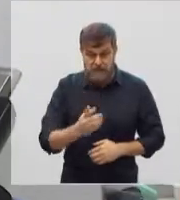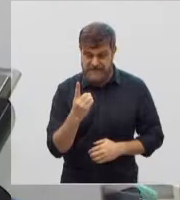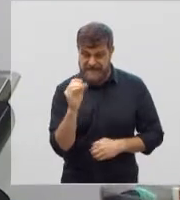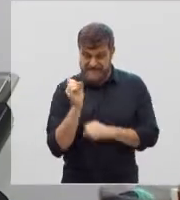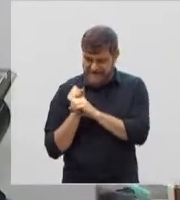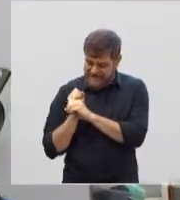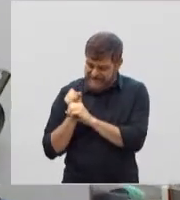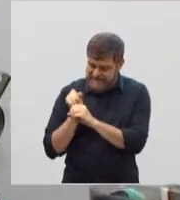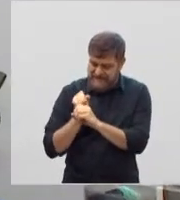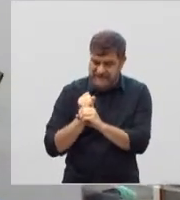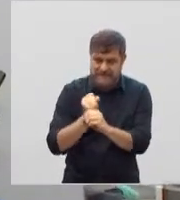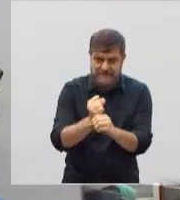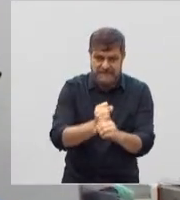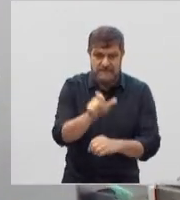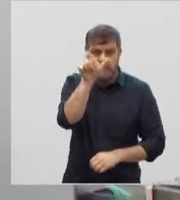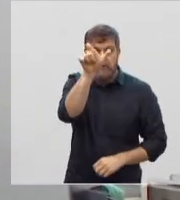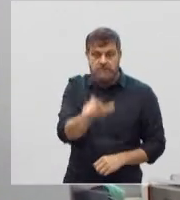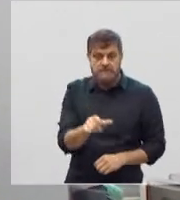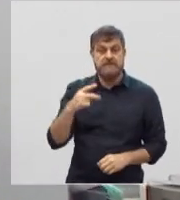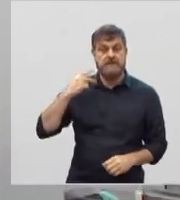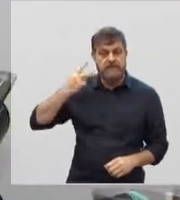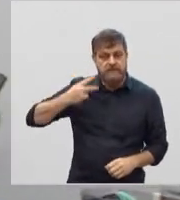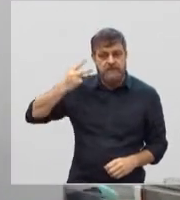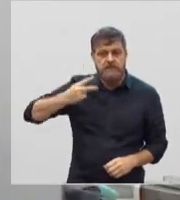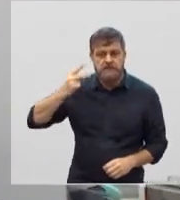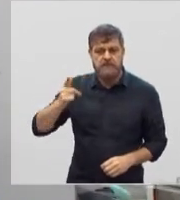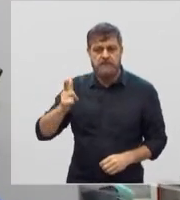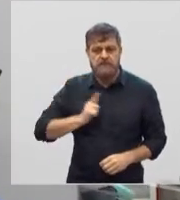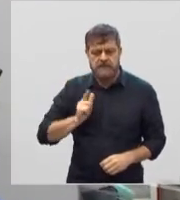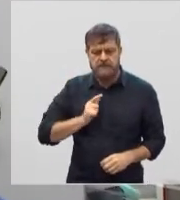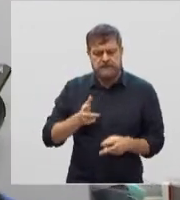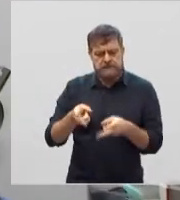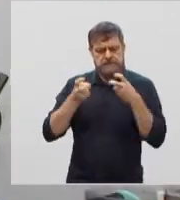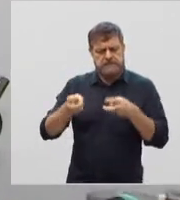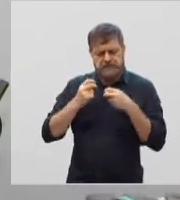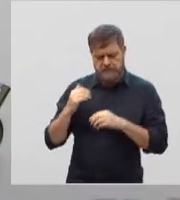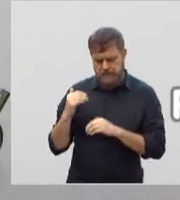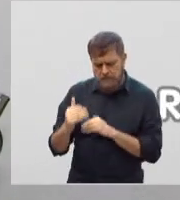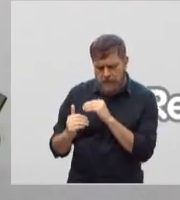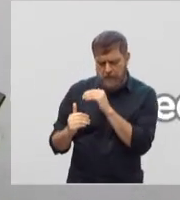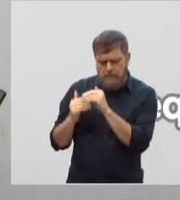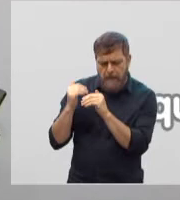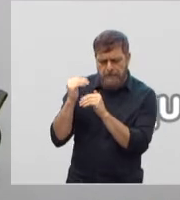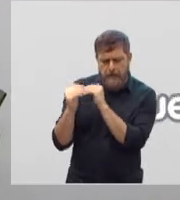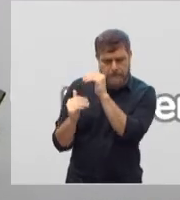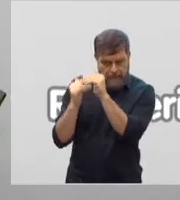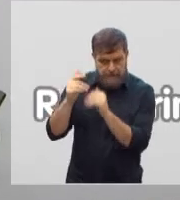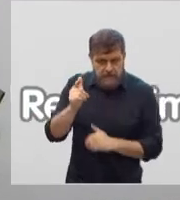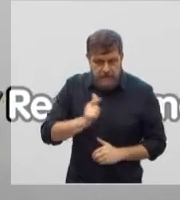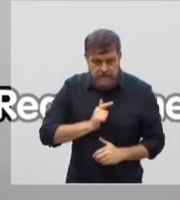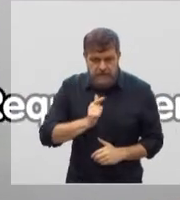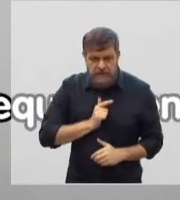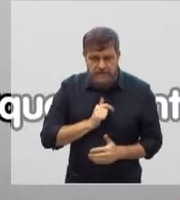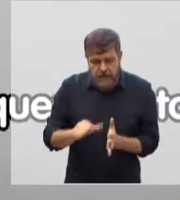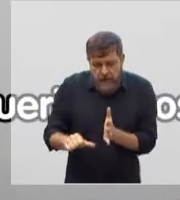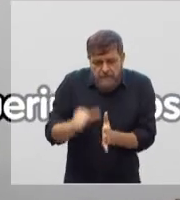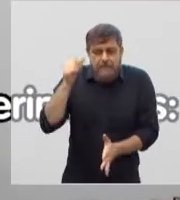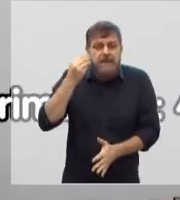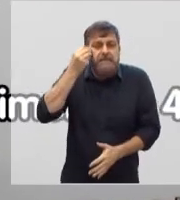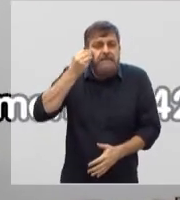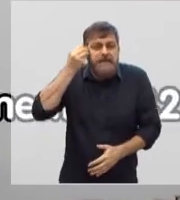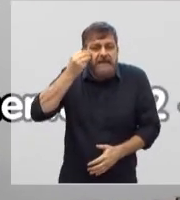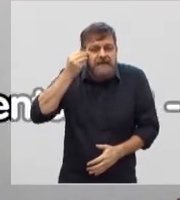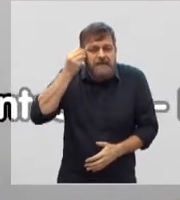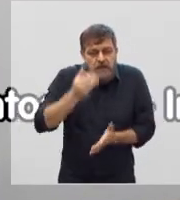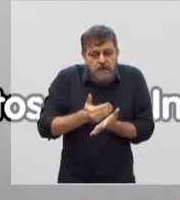há mais de 10 anos, né, exercendo essa função de vereador. Teve uma evolução? Como que o senhor analisa naquele